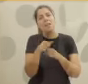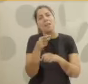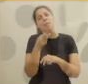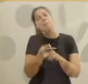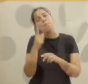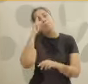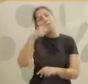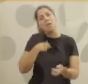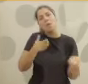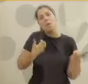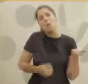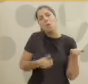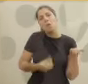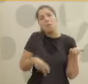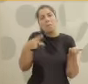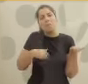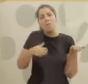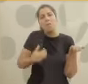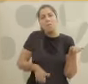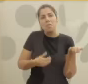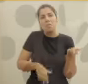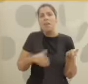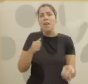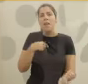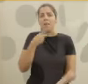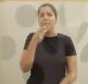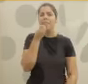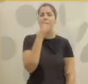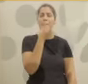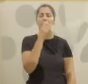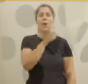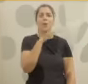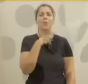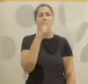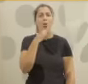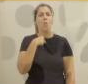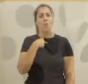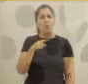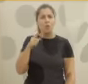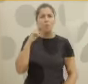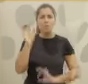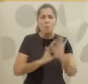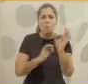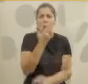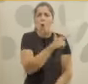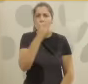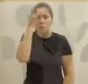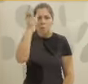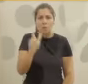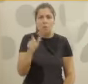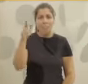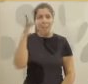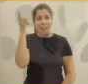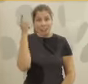arrumei um professor de violão. Aí o professor chegou e ele começou a fazer a aula.